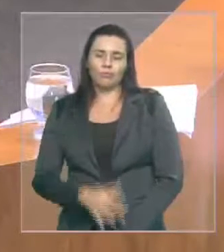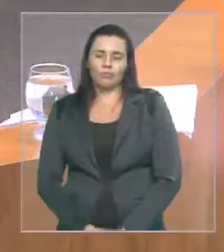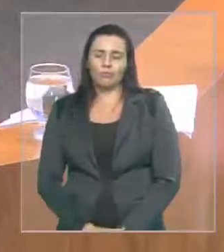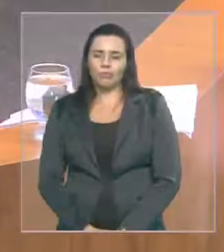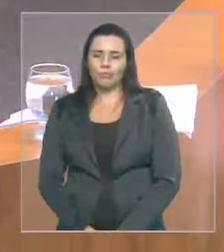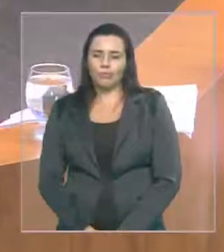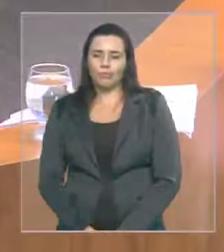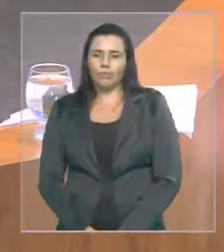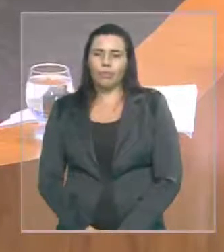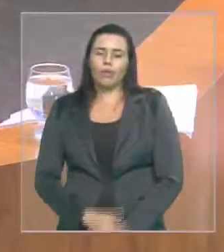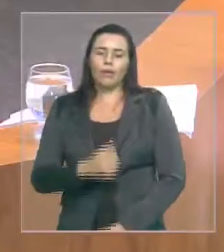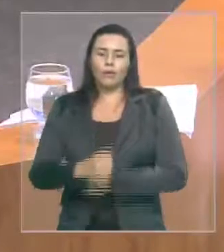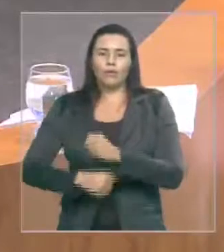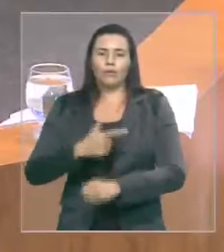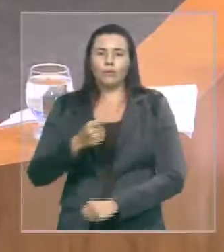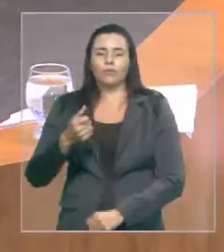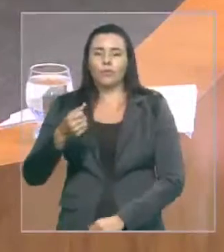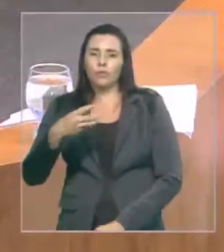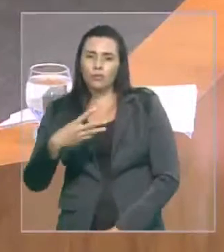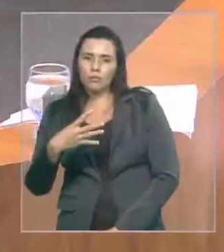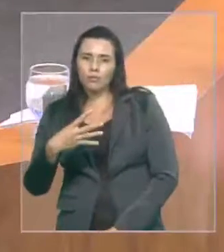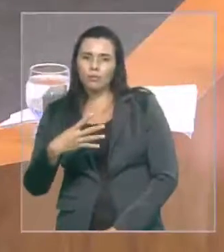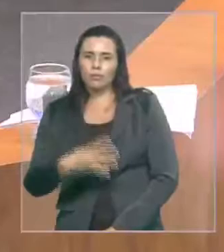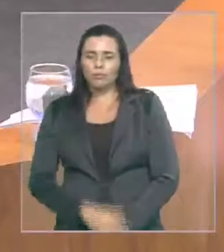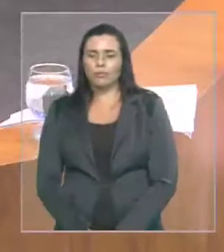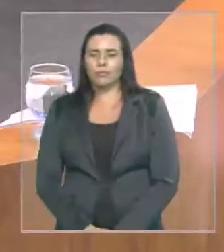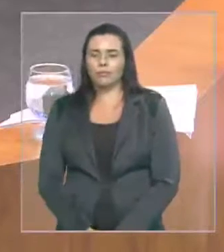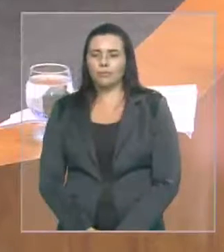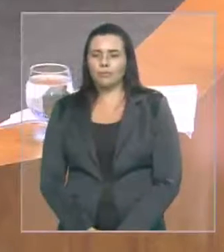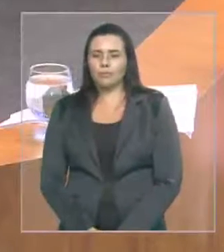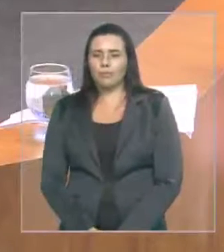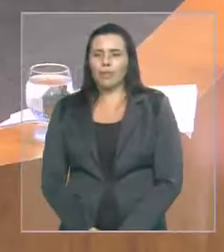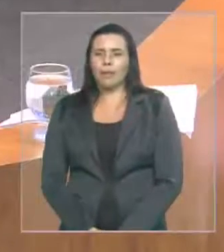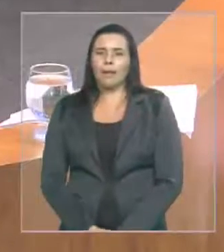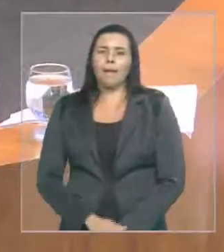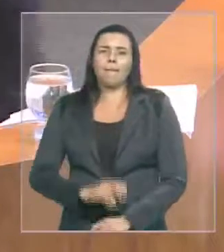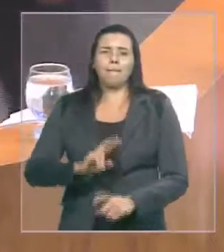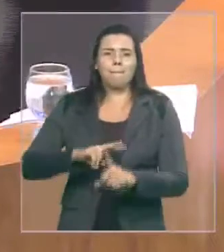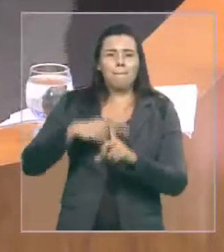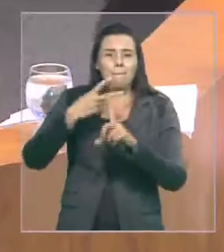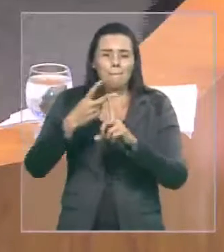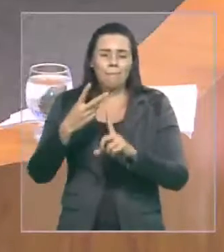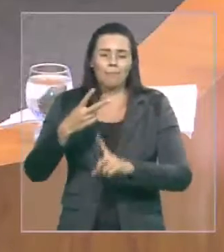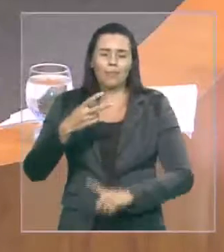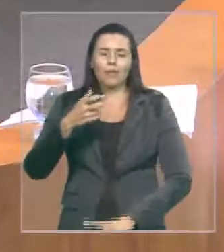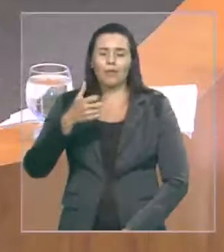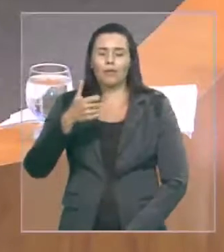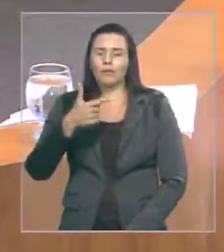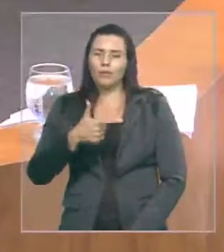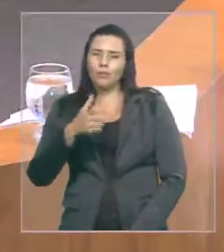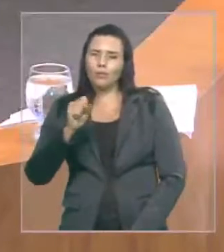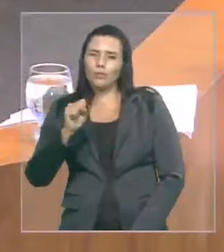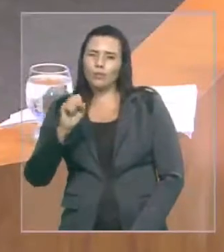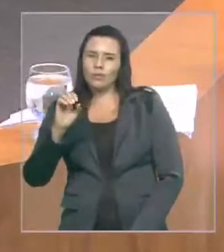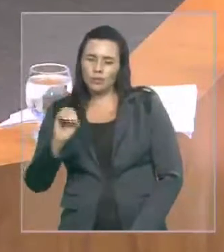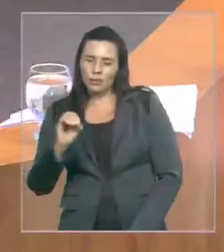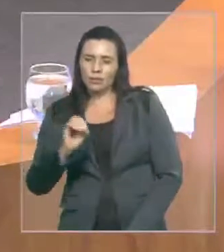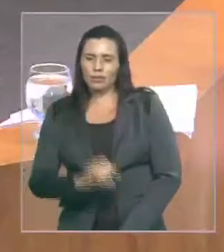2014, com a entrada de mais 280 ônibus, a idade média baixou